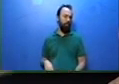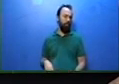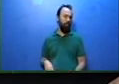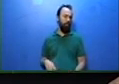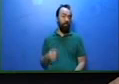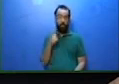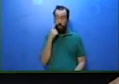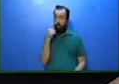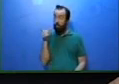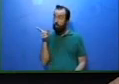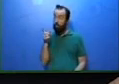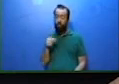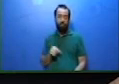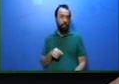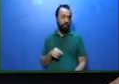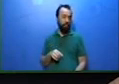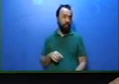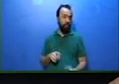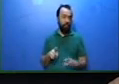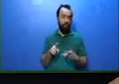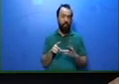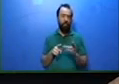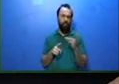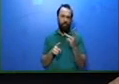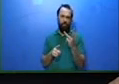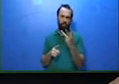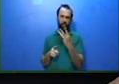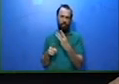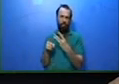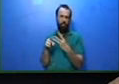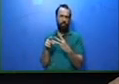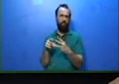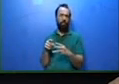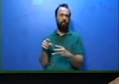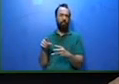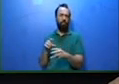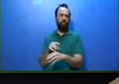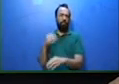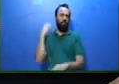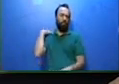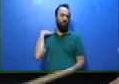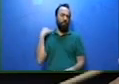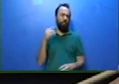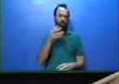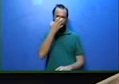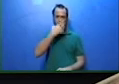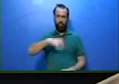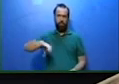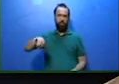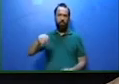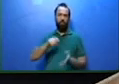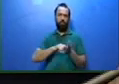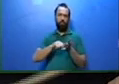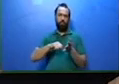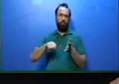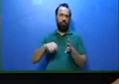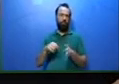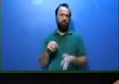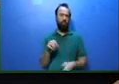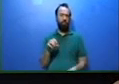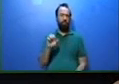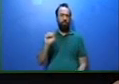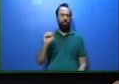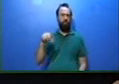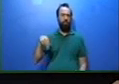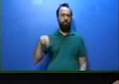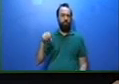Hã? Olha aqui, ó. Aqui tá escrito o quê nas costas do elefante? Andorinha, tá?